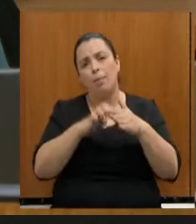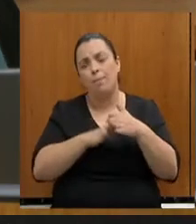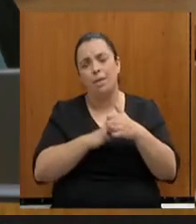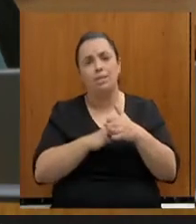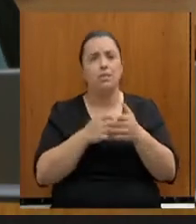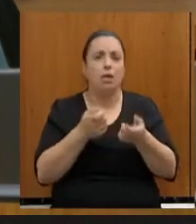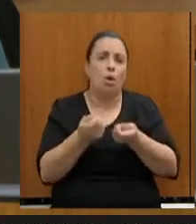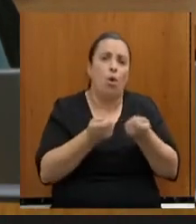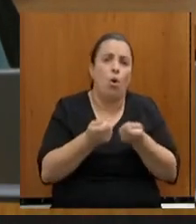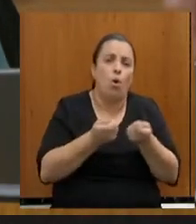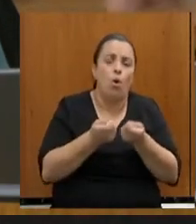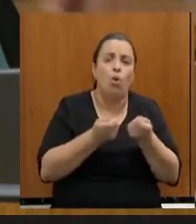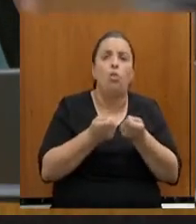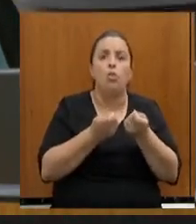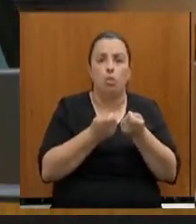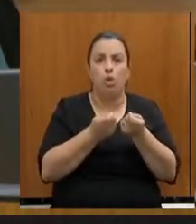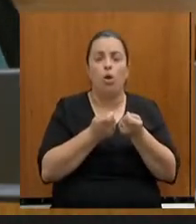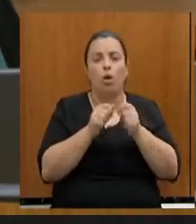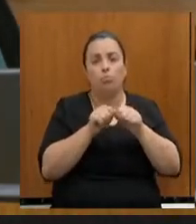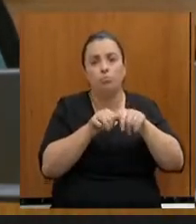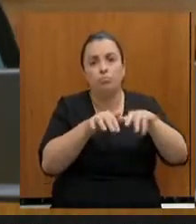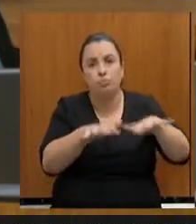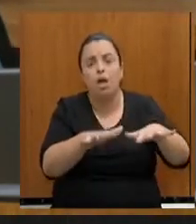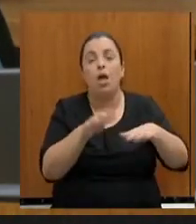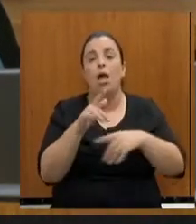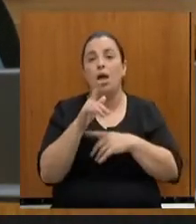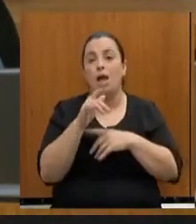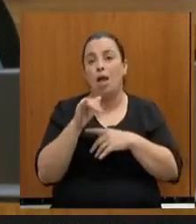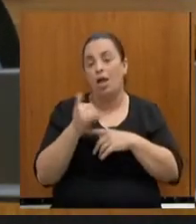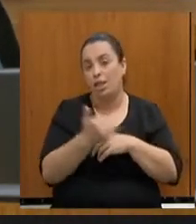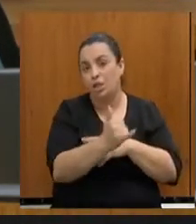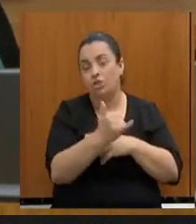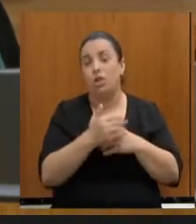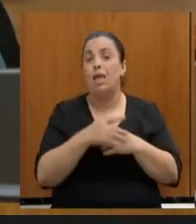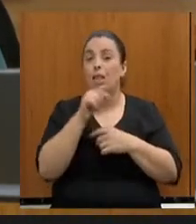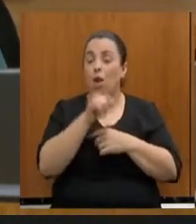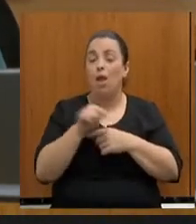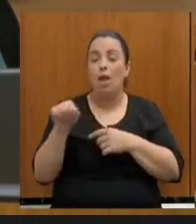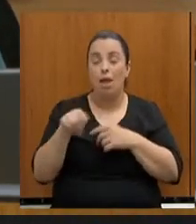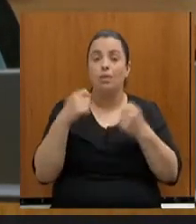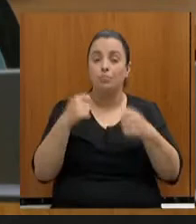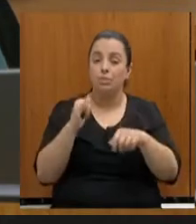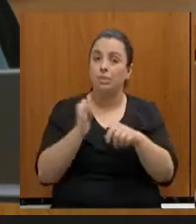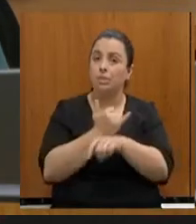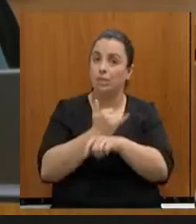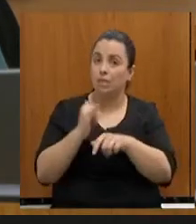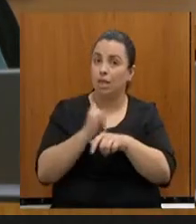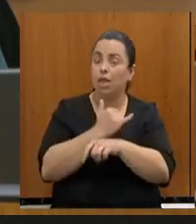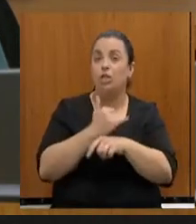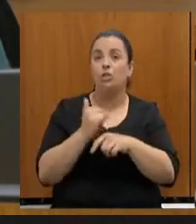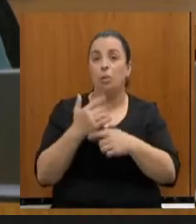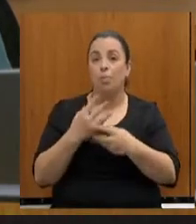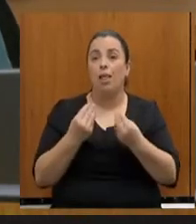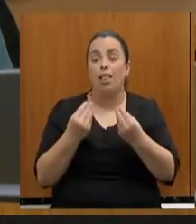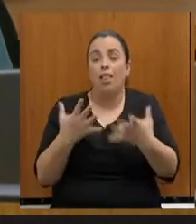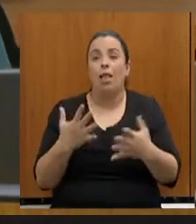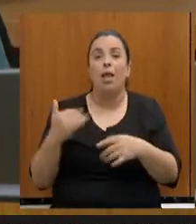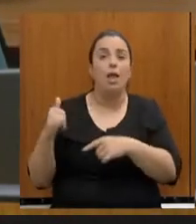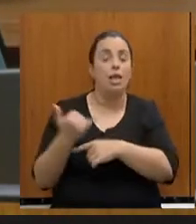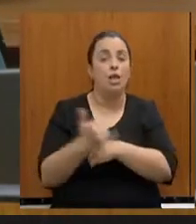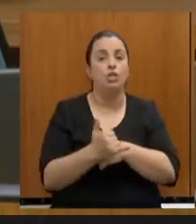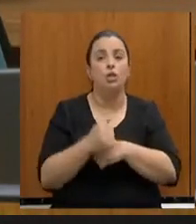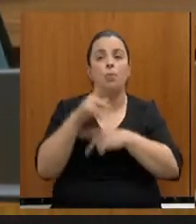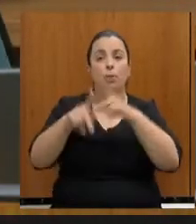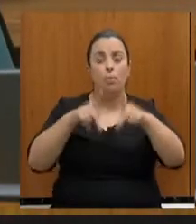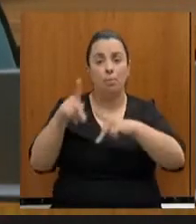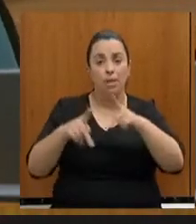medidas necessárias para evitar qualquer tipo né de interrupção na no provimento de energia para a população vou